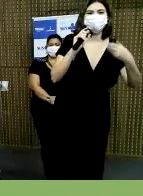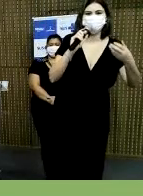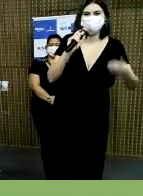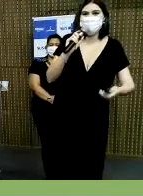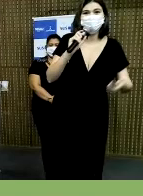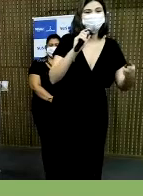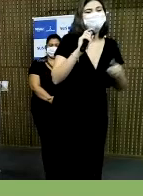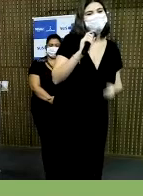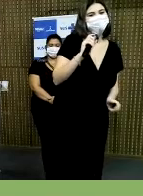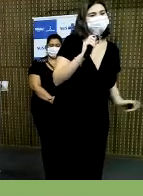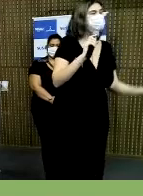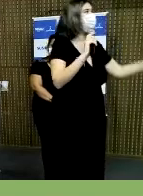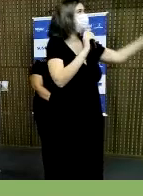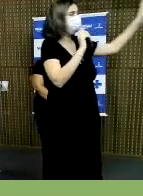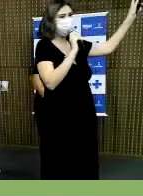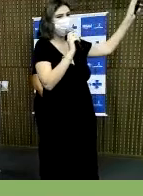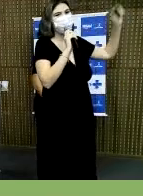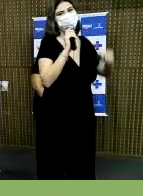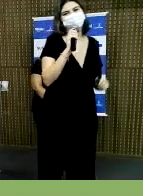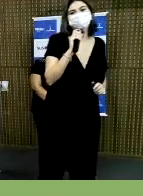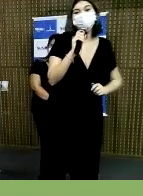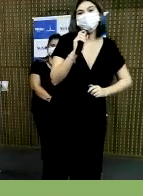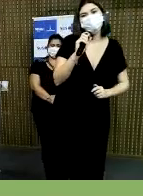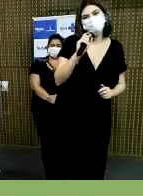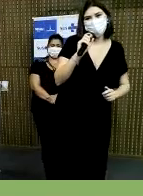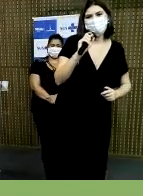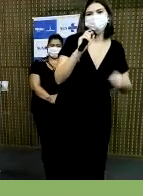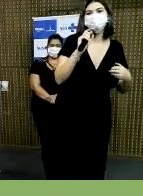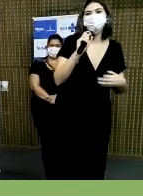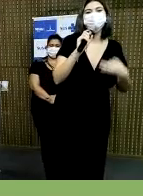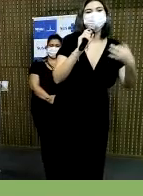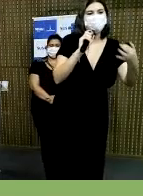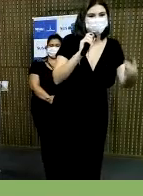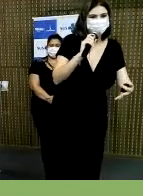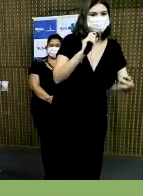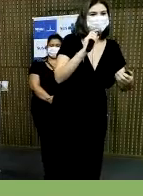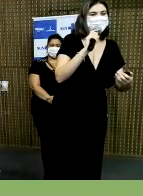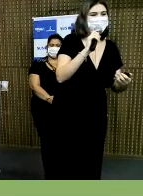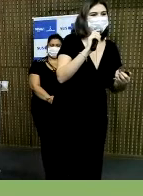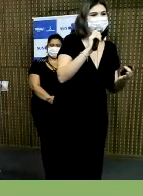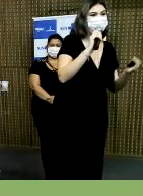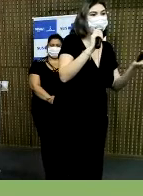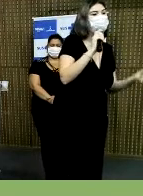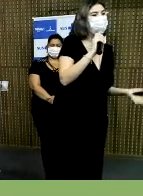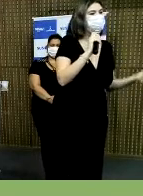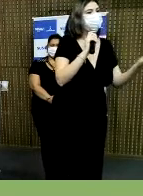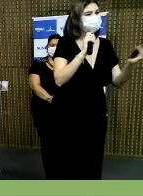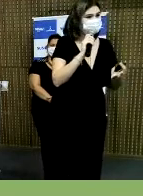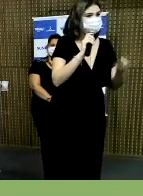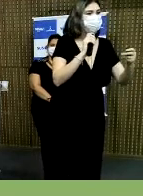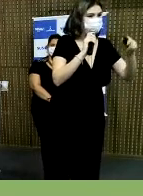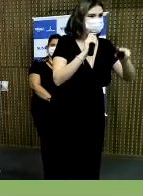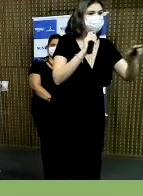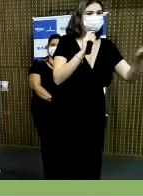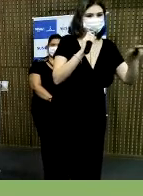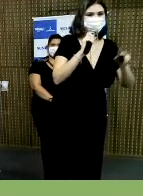consultas, testes rápidos, mas entrava no indicador somente da saúde do homem, a gente não digitava a parte de como pré-natal do